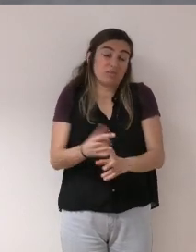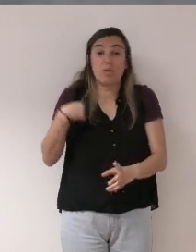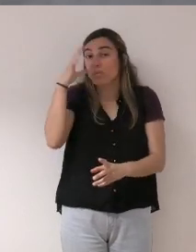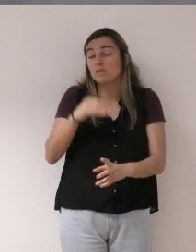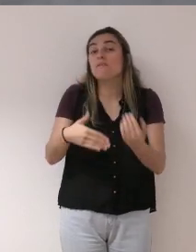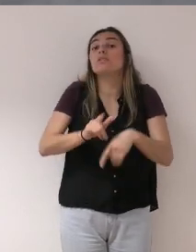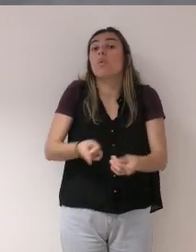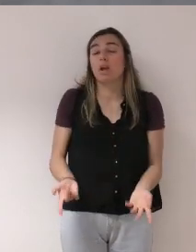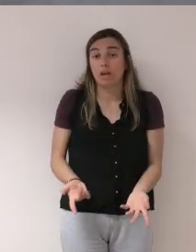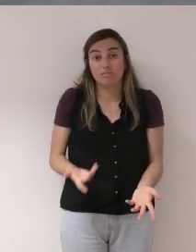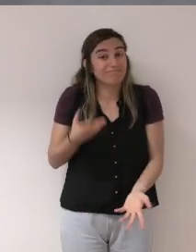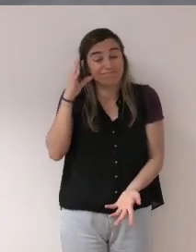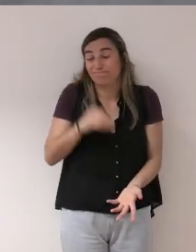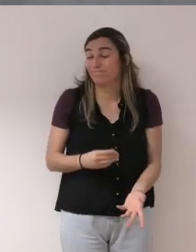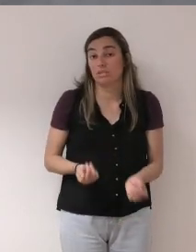Provavelmente...